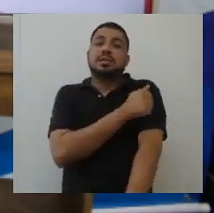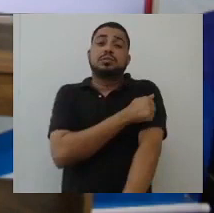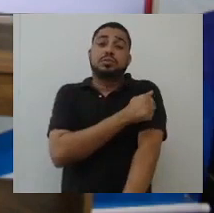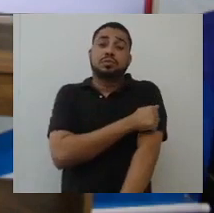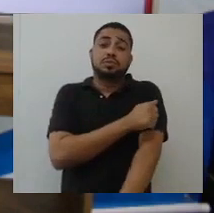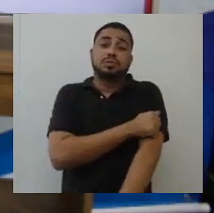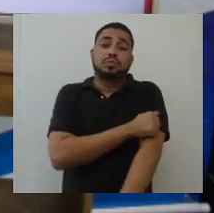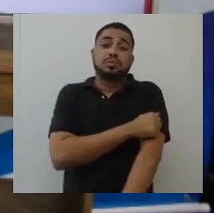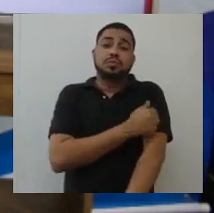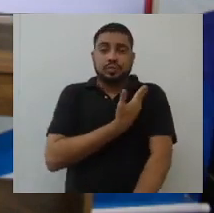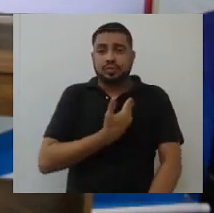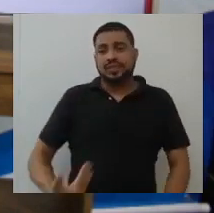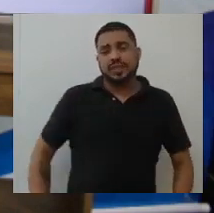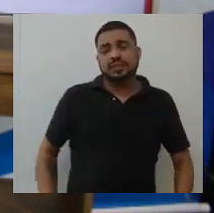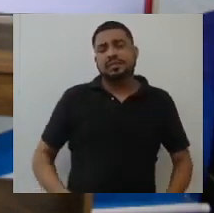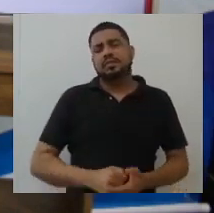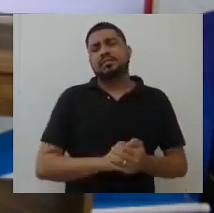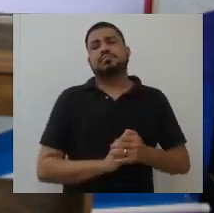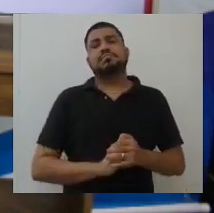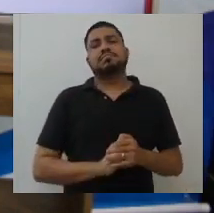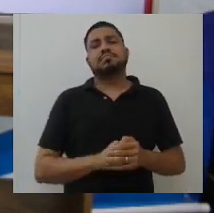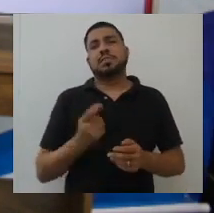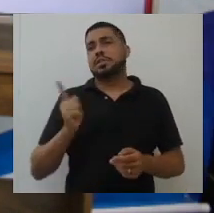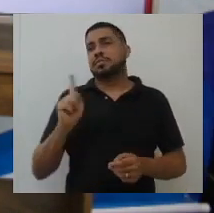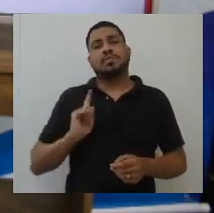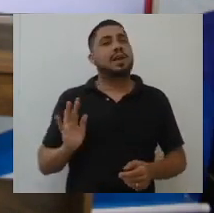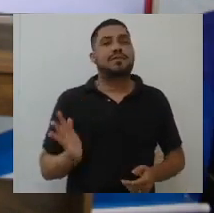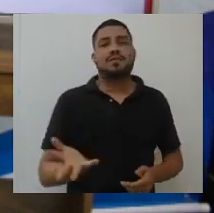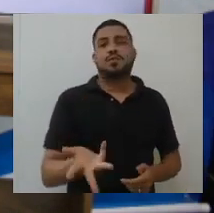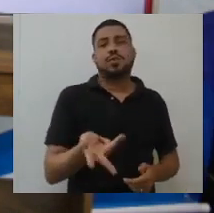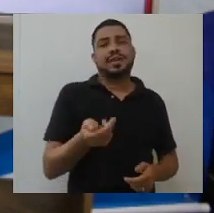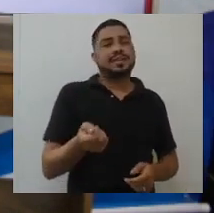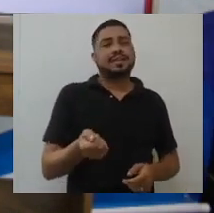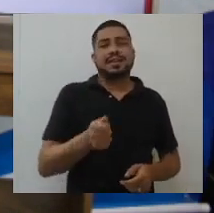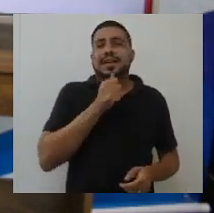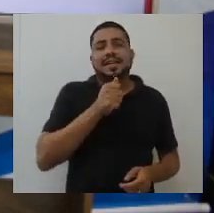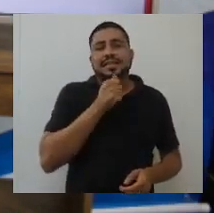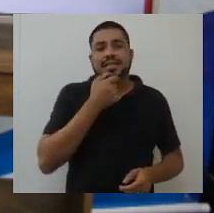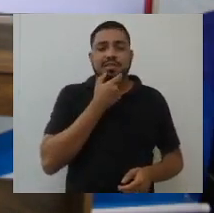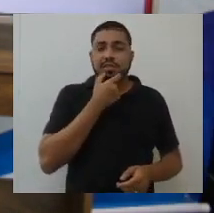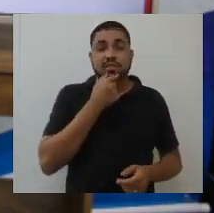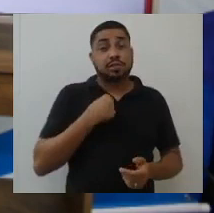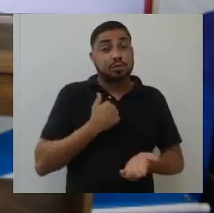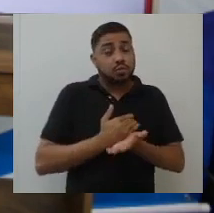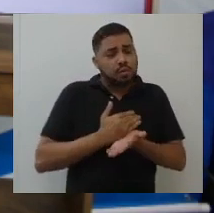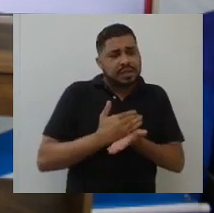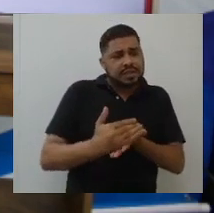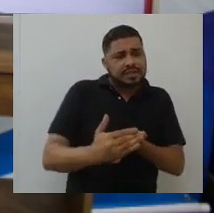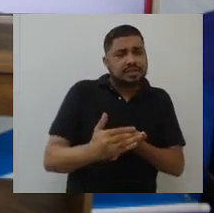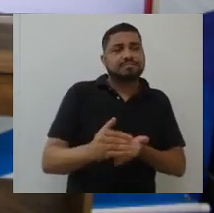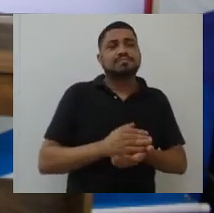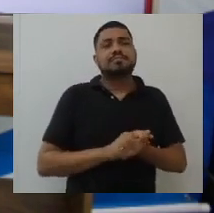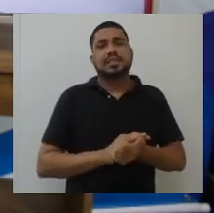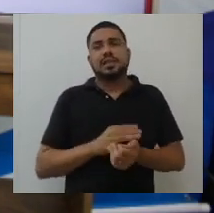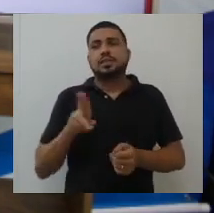enfim, não era fluente no inglês, ainda estava aprendendo, estava começando. E aí eu sempre utilizava esse what para tudo,